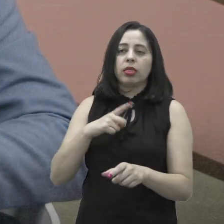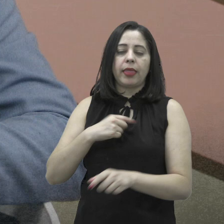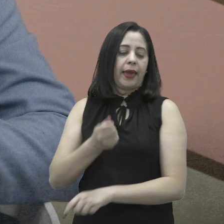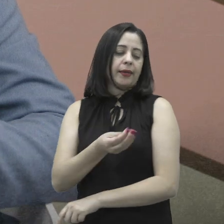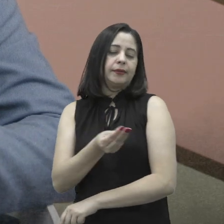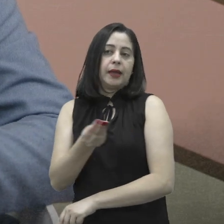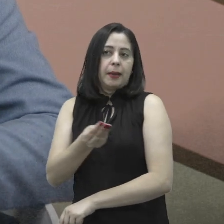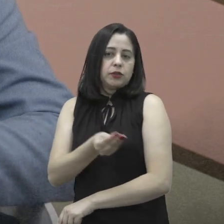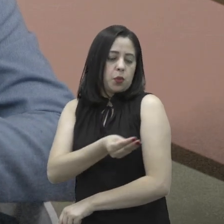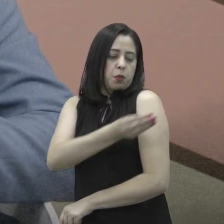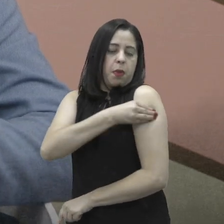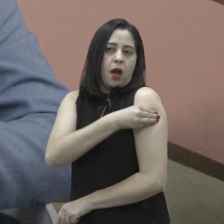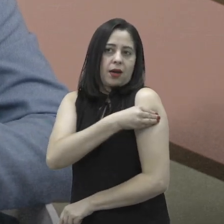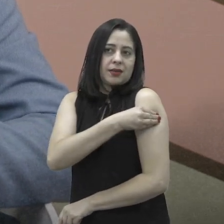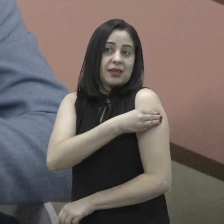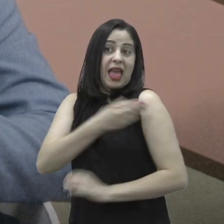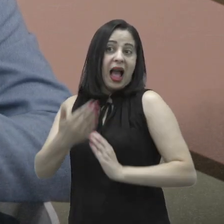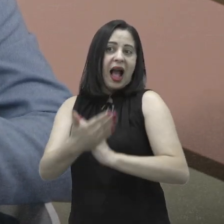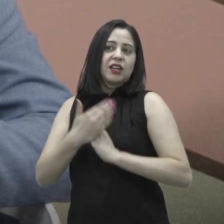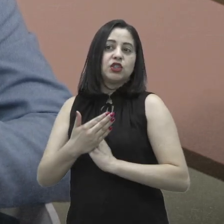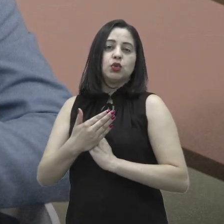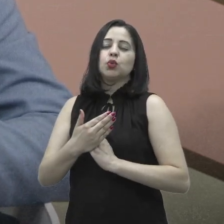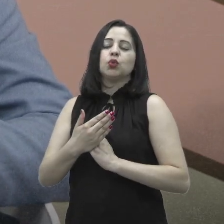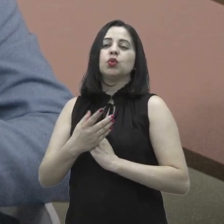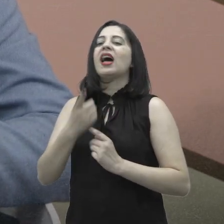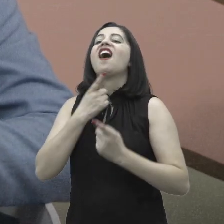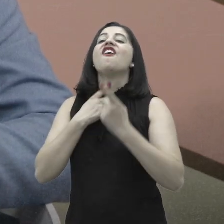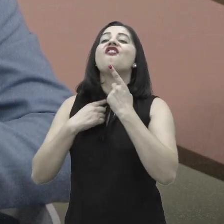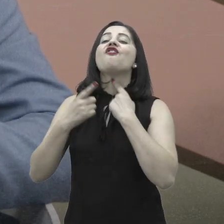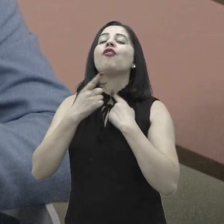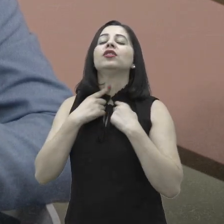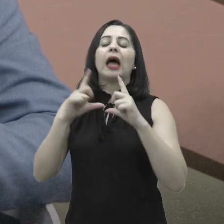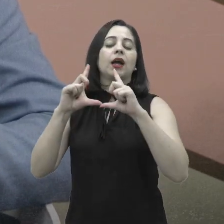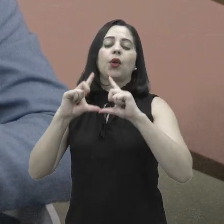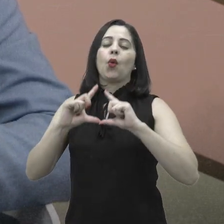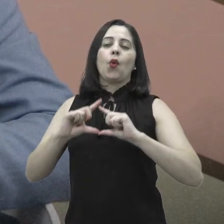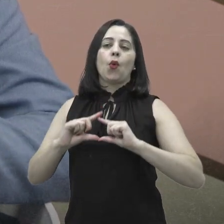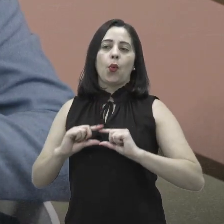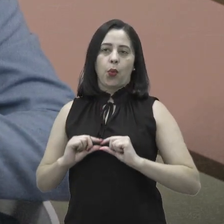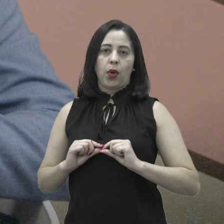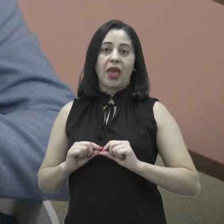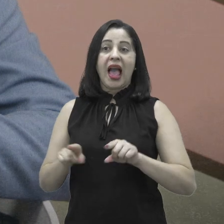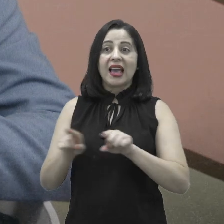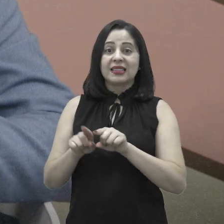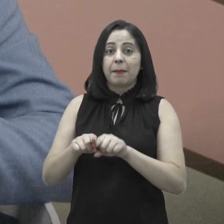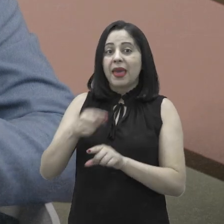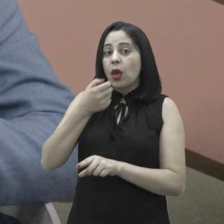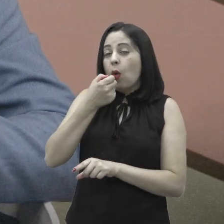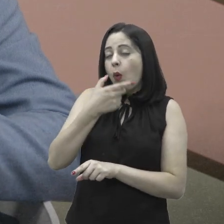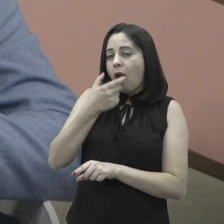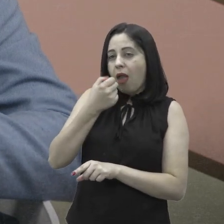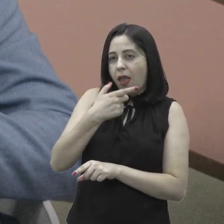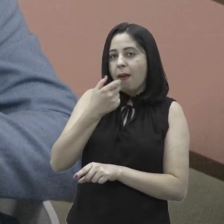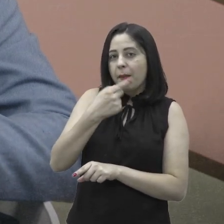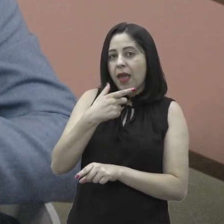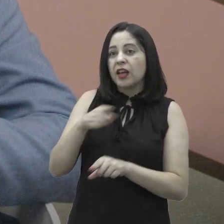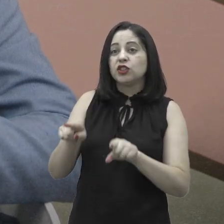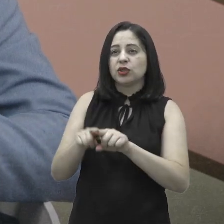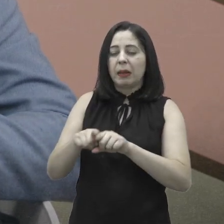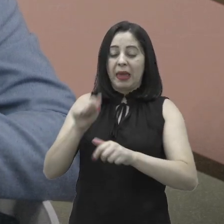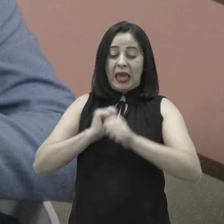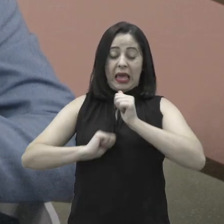aplicados na pele para poder ajudar a diminuir os sintomas de abstinência e alguns medicamentos também que são controlados que ajudam a melhorar a questão